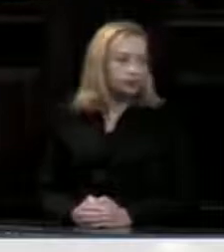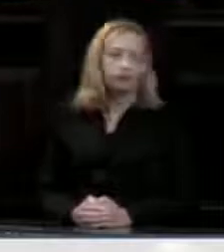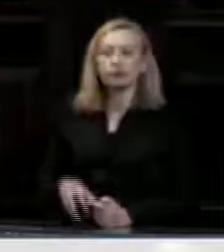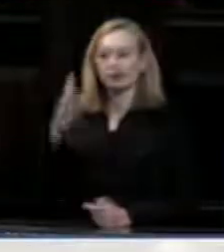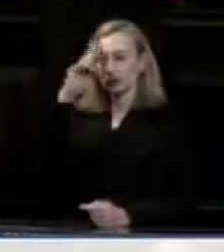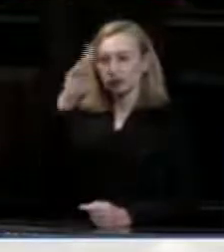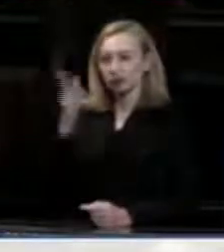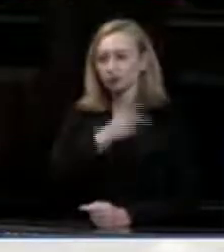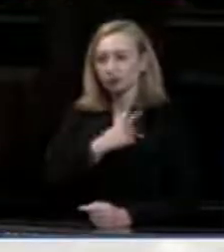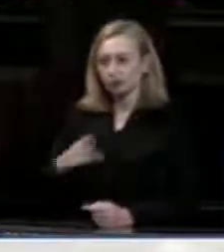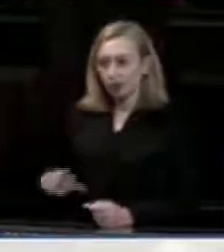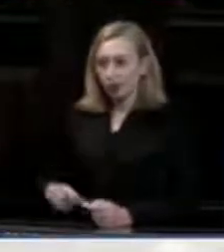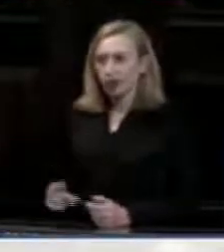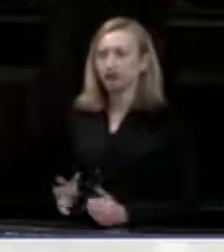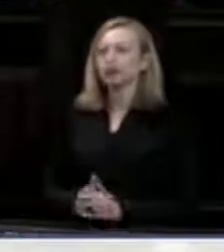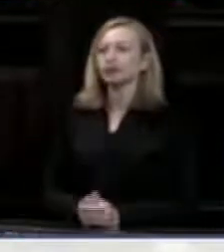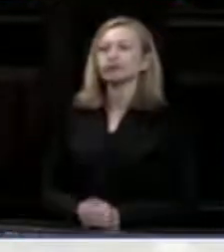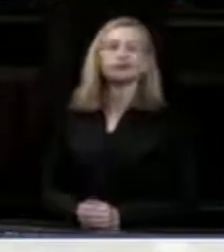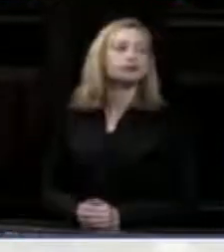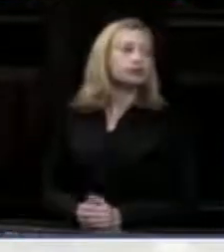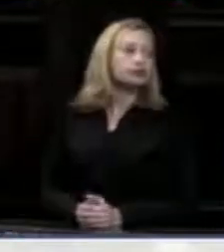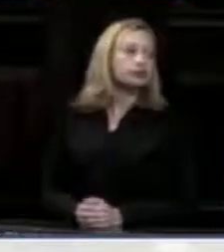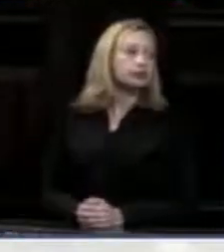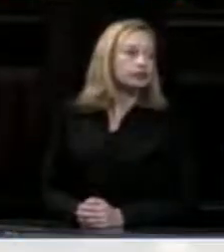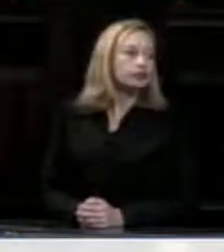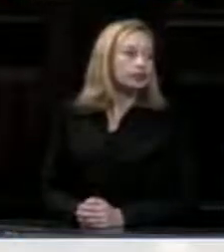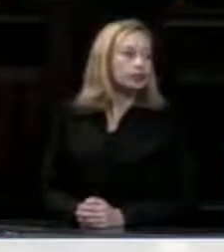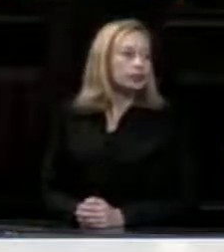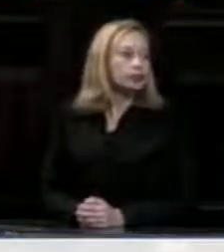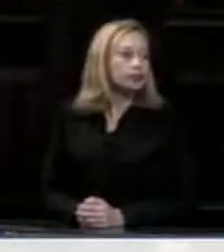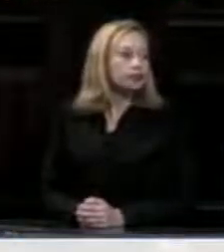Senhor presidente, em exercício,